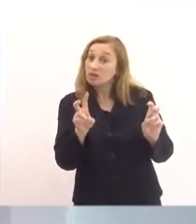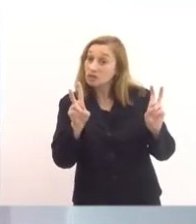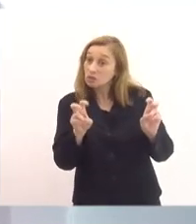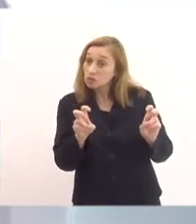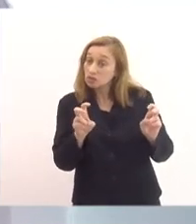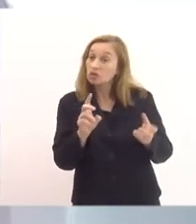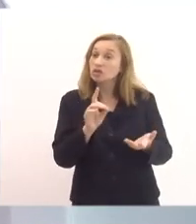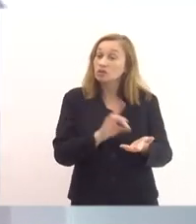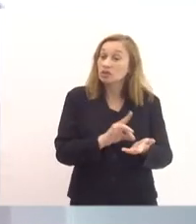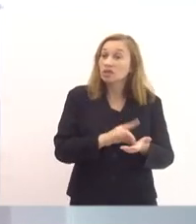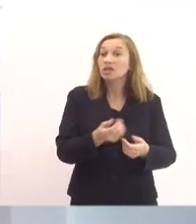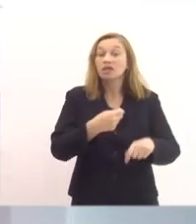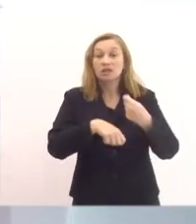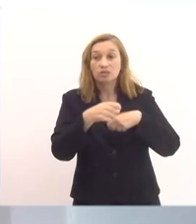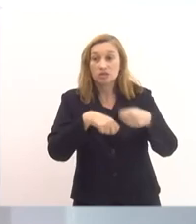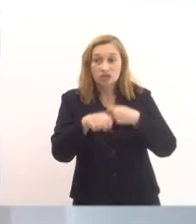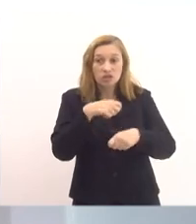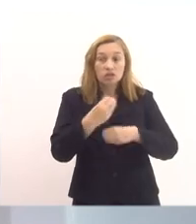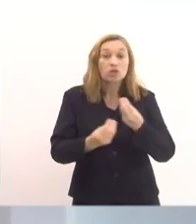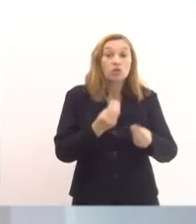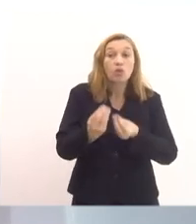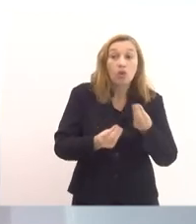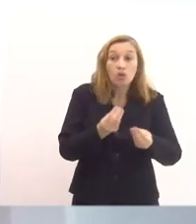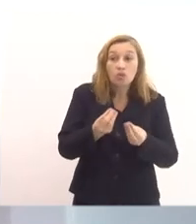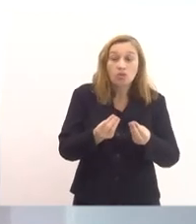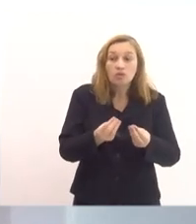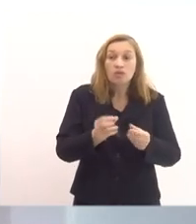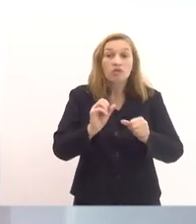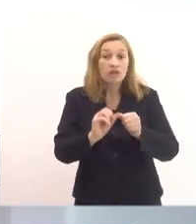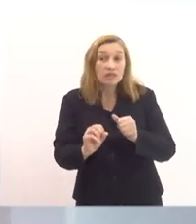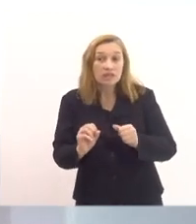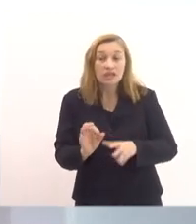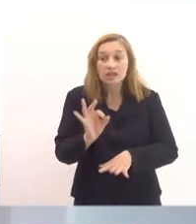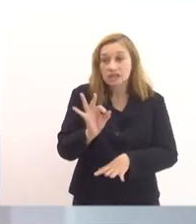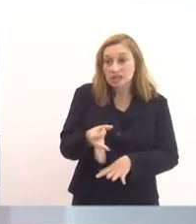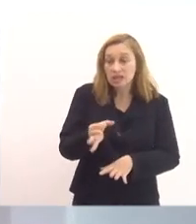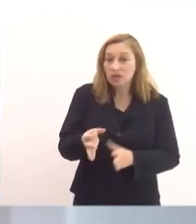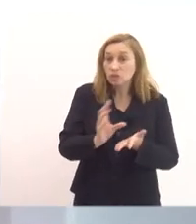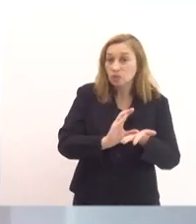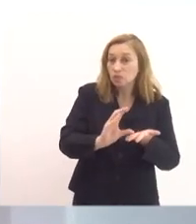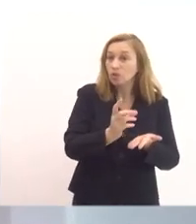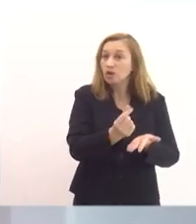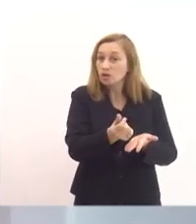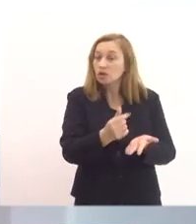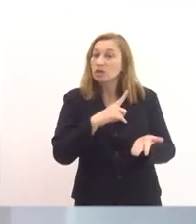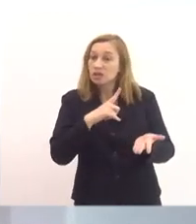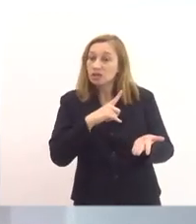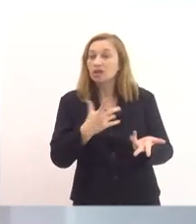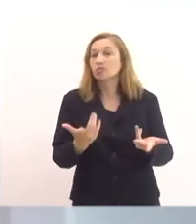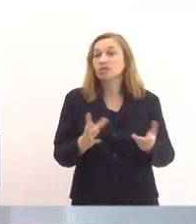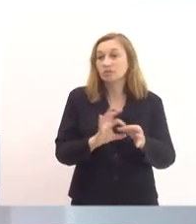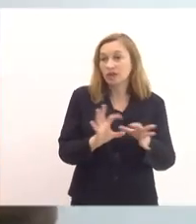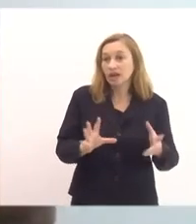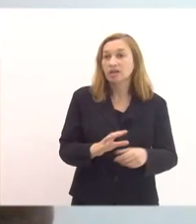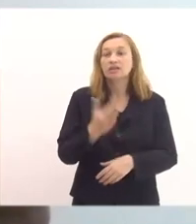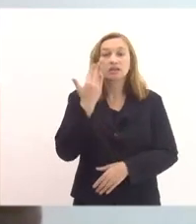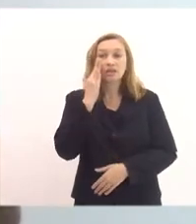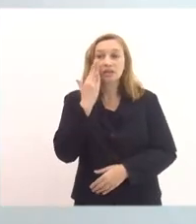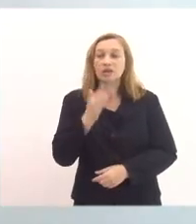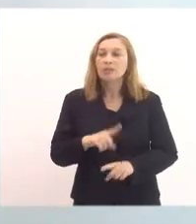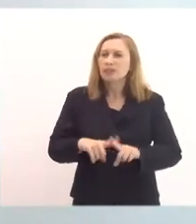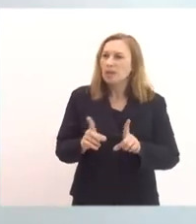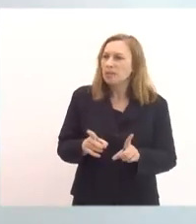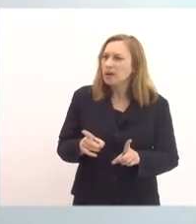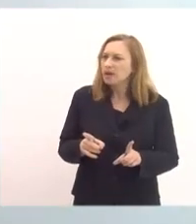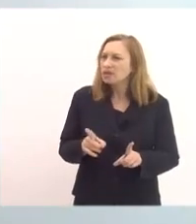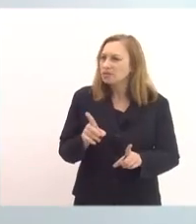da administração, de como nós vamos movimentar esse recurso que que nós temos disponível. Sim, entendi. Mas, no caso,